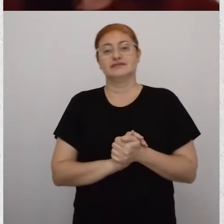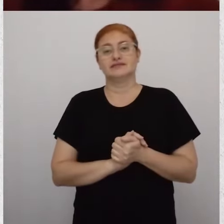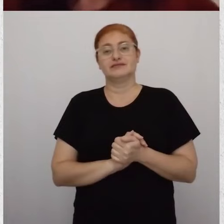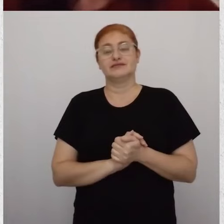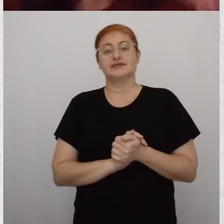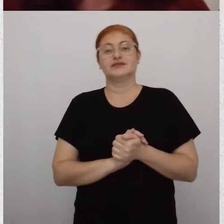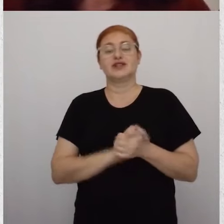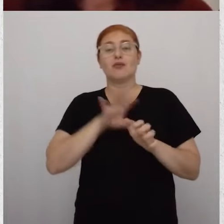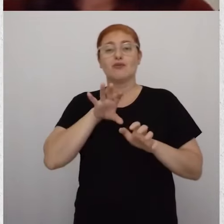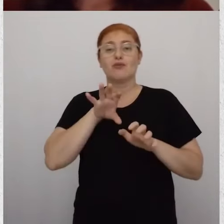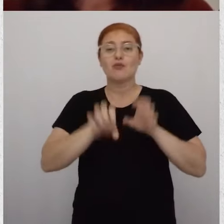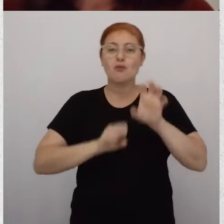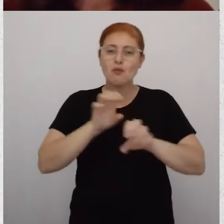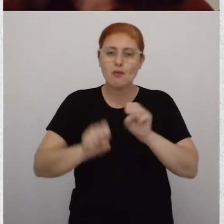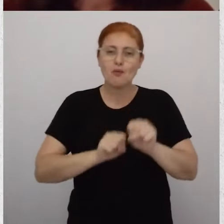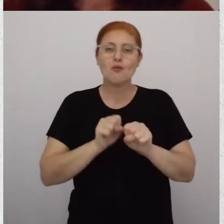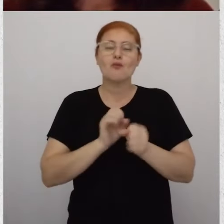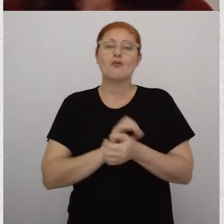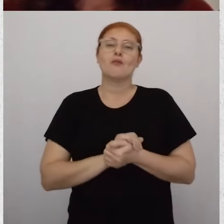Busquei